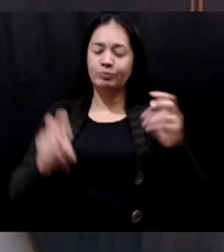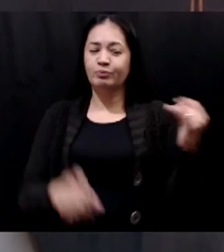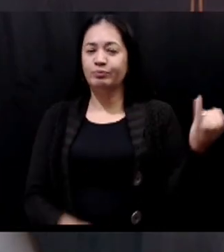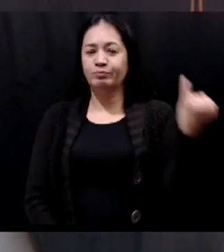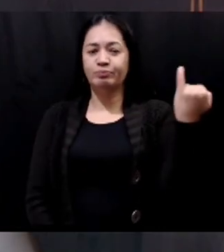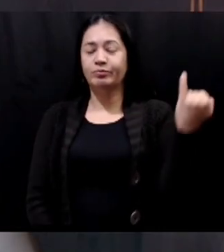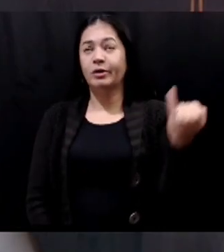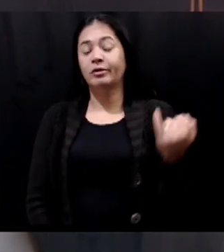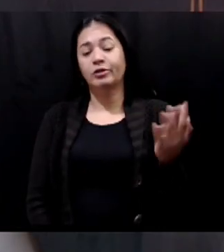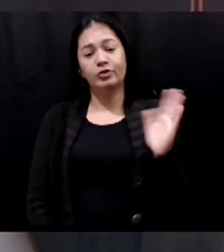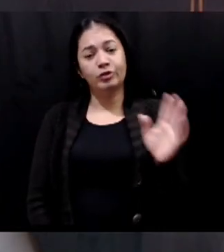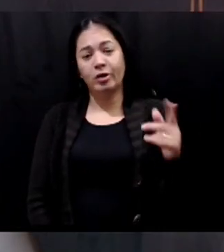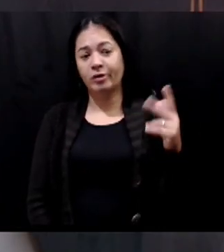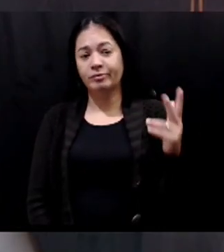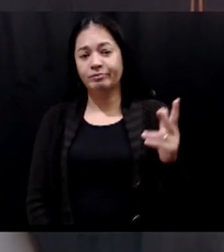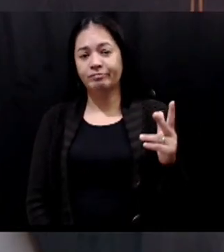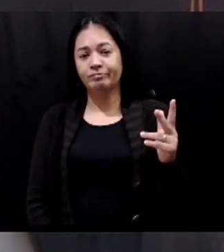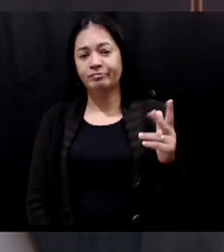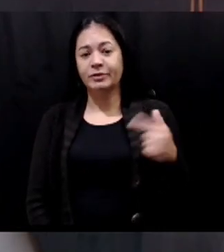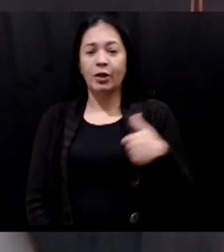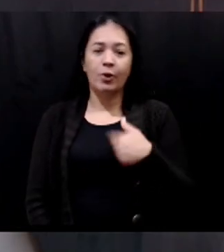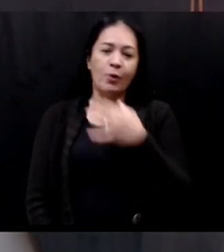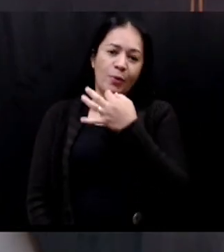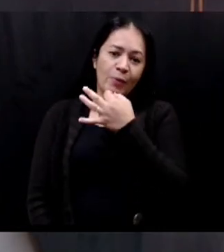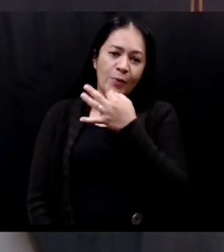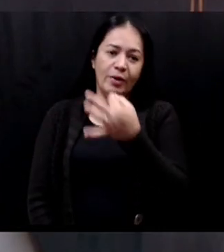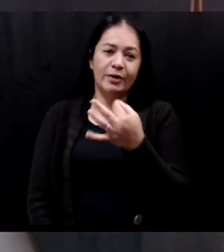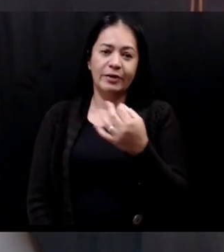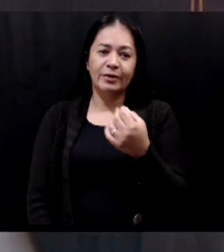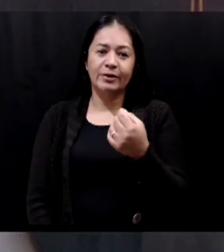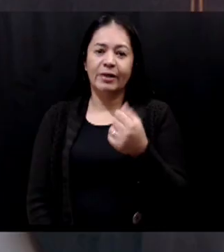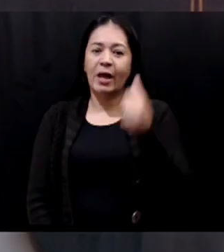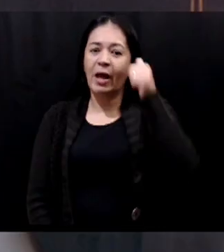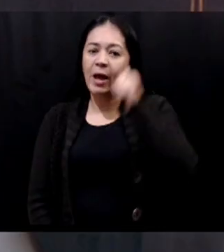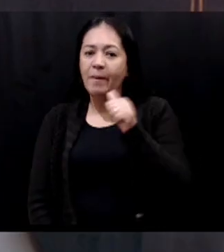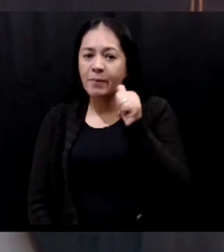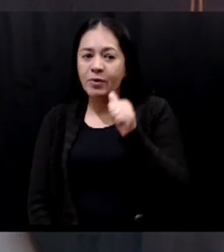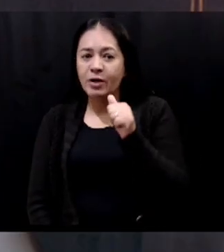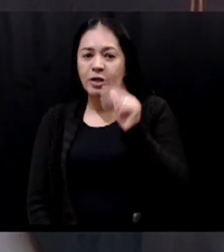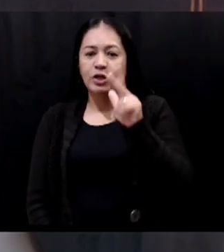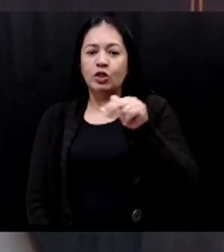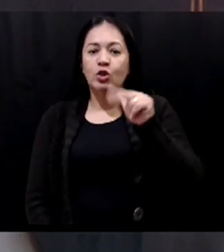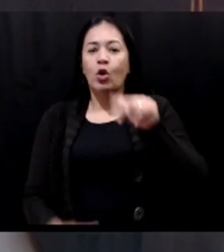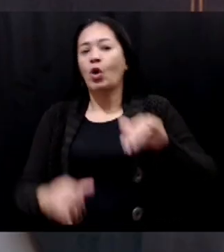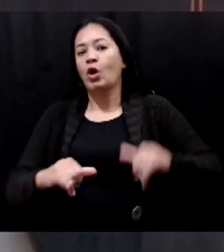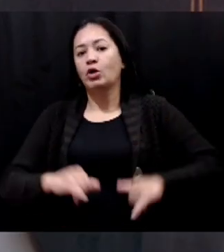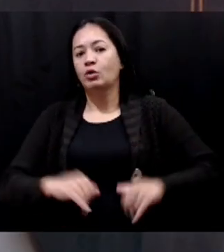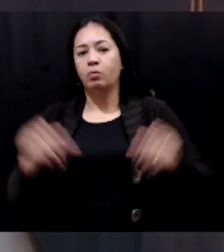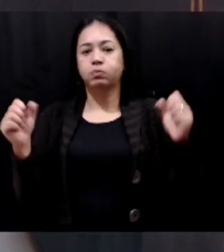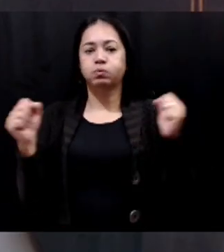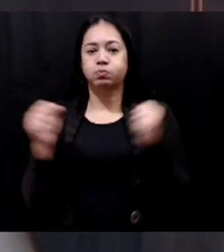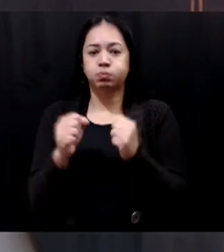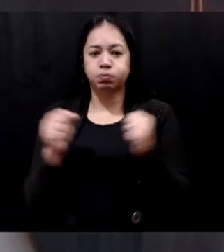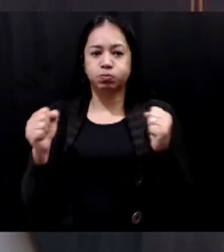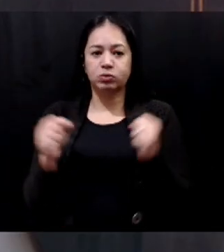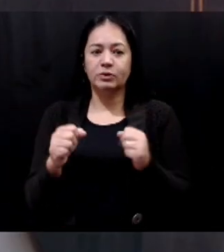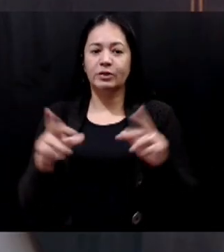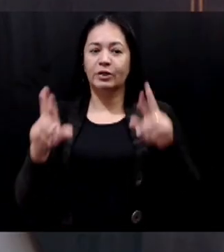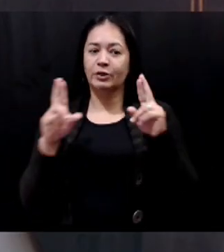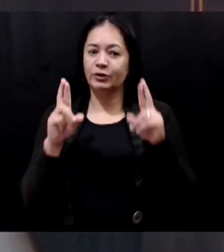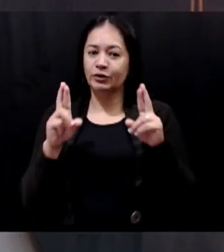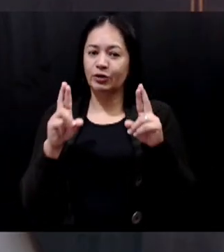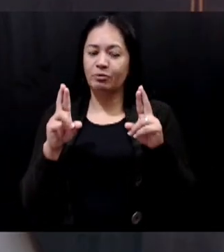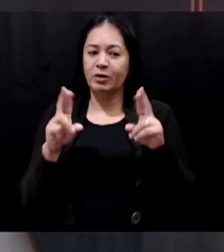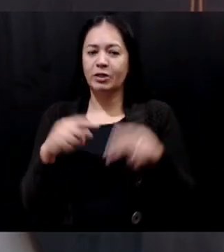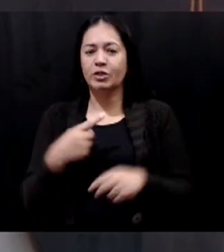Eu acredito que atire a primeira pedra a mulher que nunca sofreu com efeito sanfona, e eu espero que a gente possa desmistificar esse